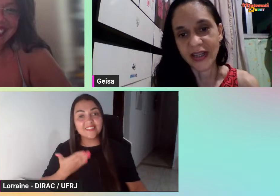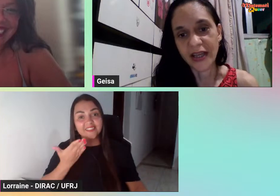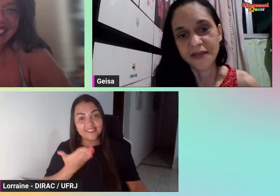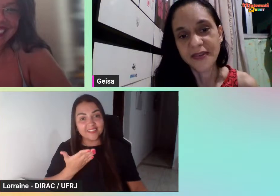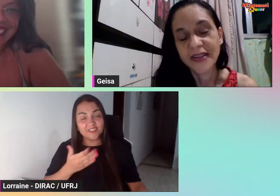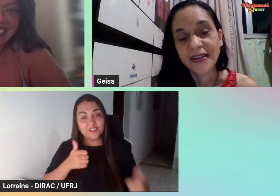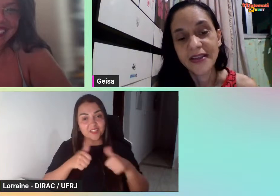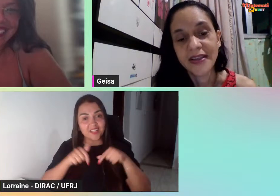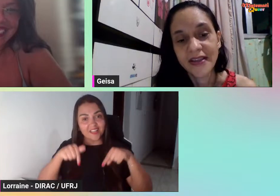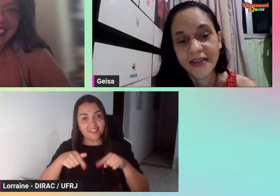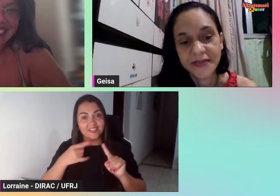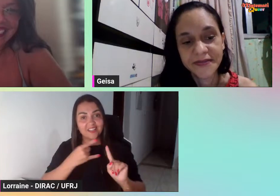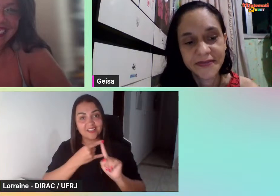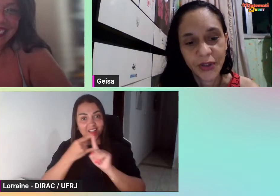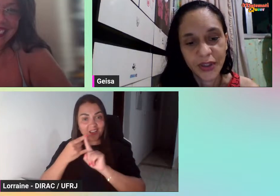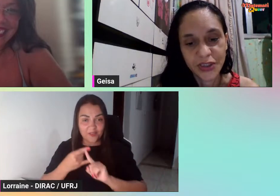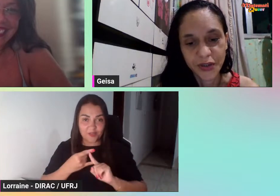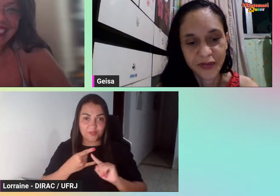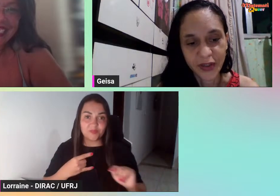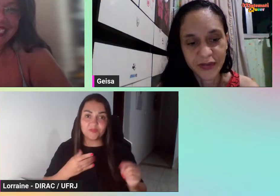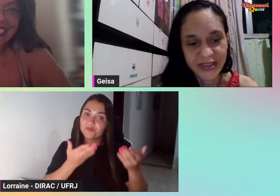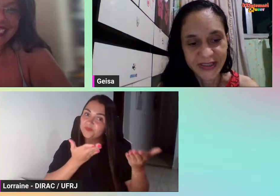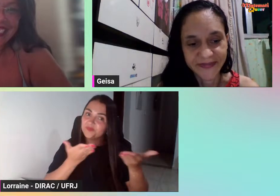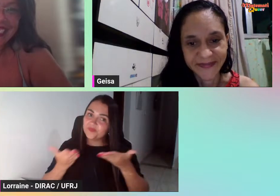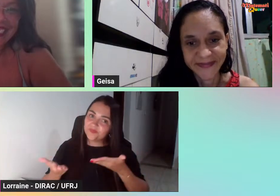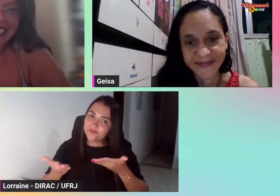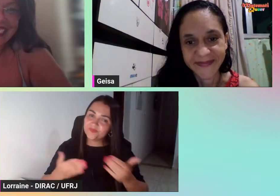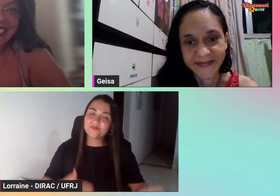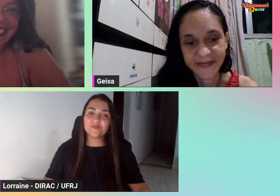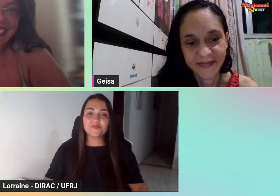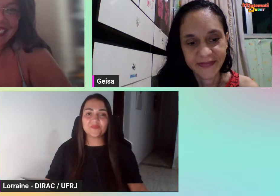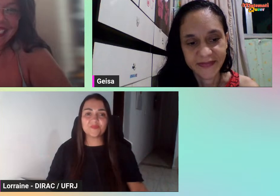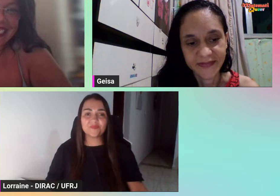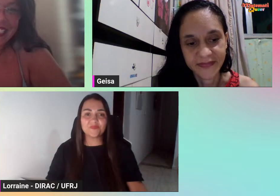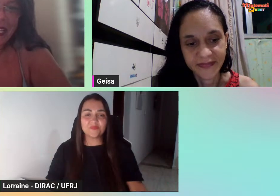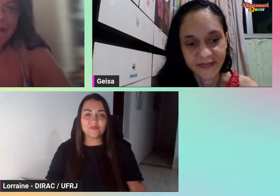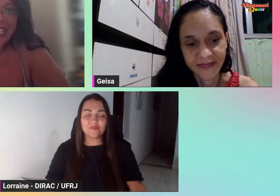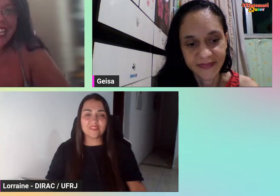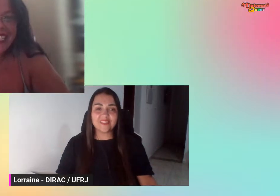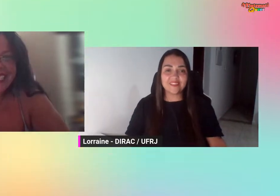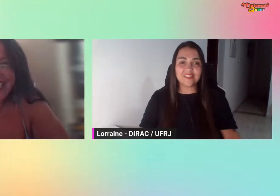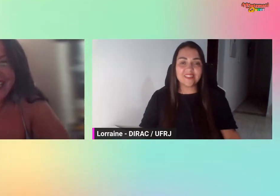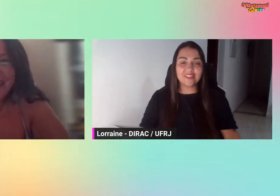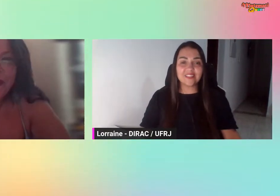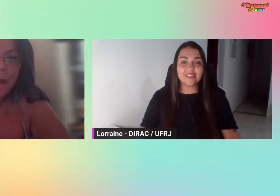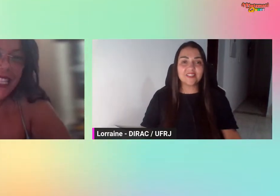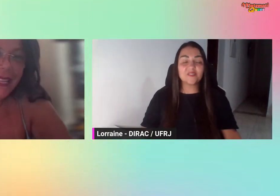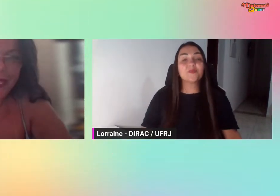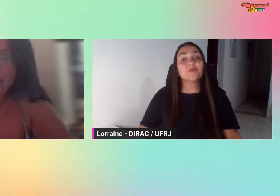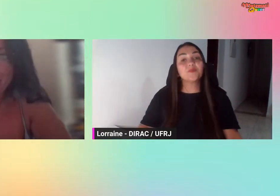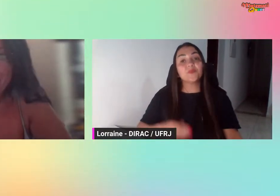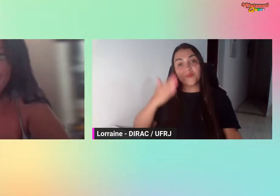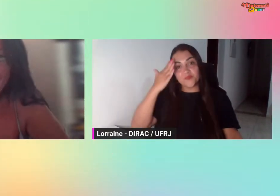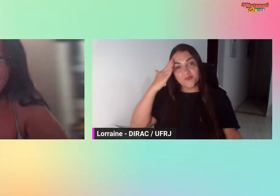você nessa live. E agora deixa eu falar com você. Obrigada, Geisa. O prazer é